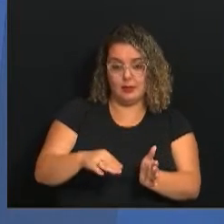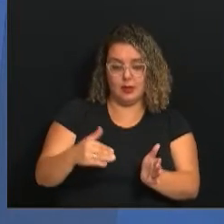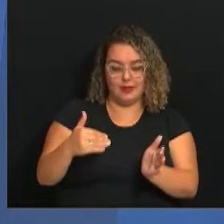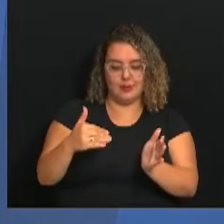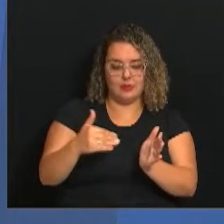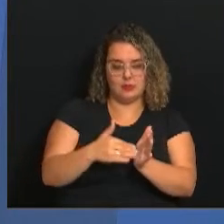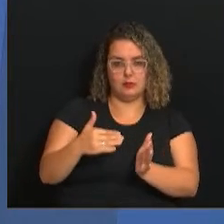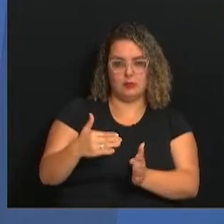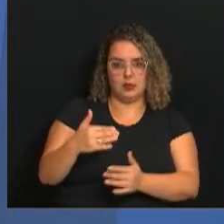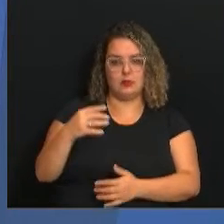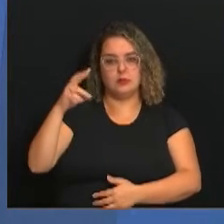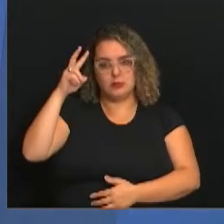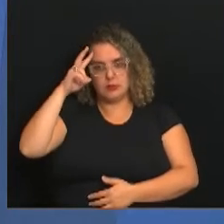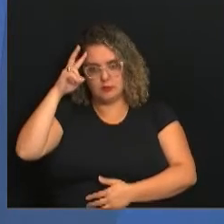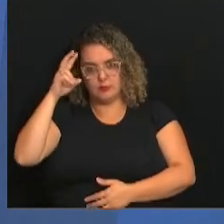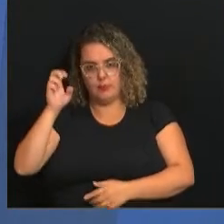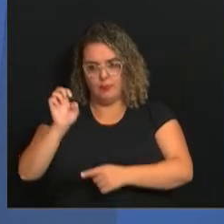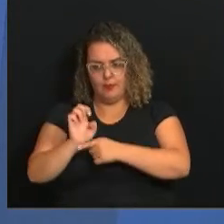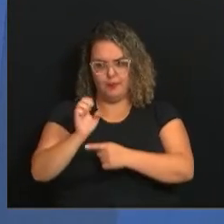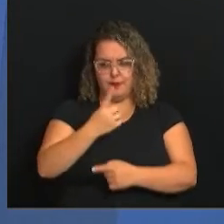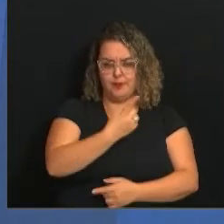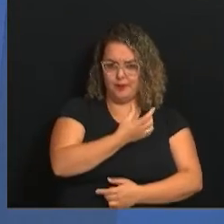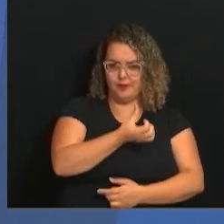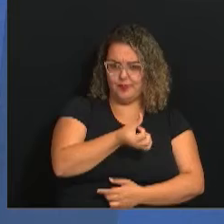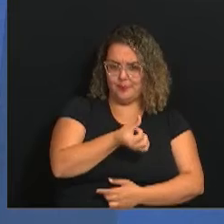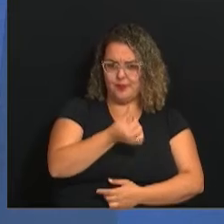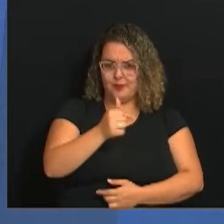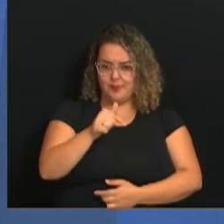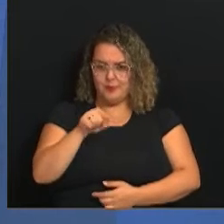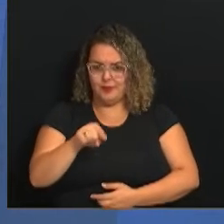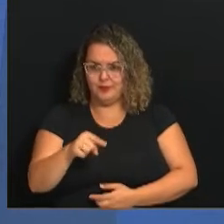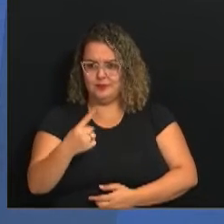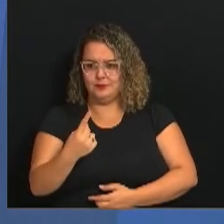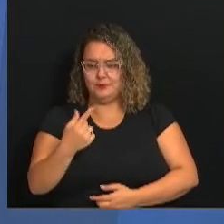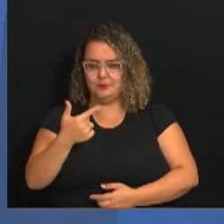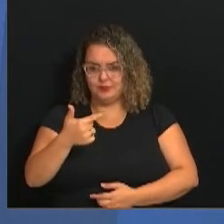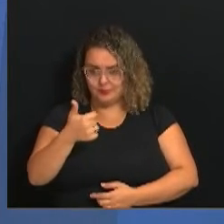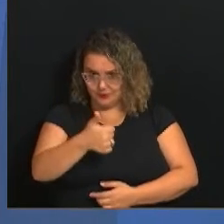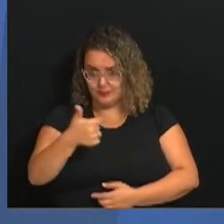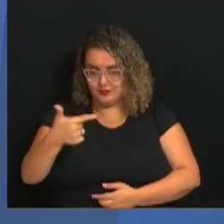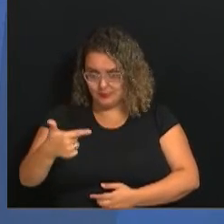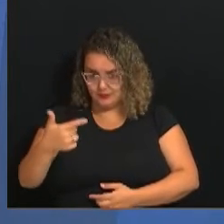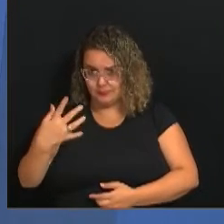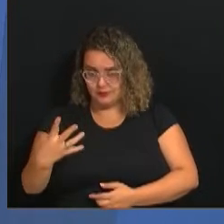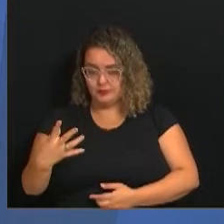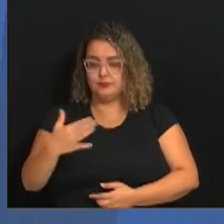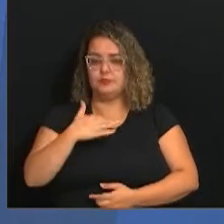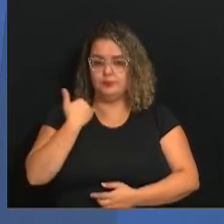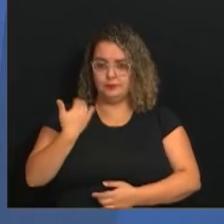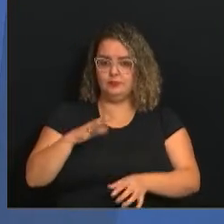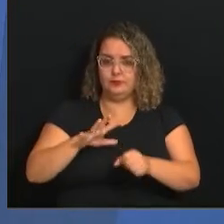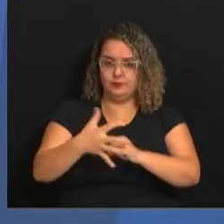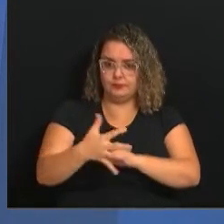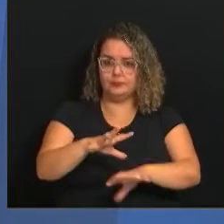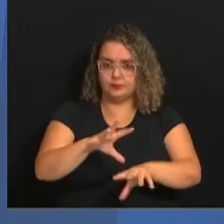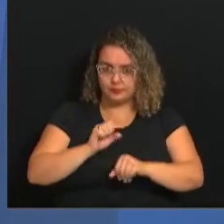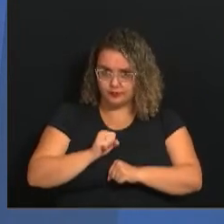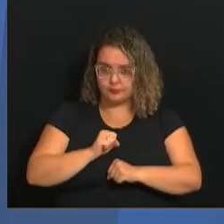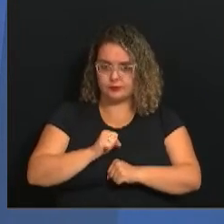Mina, seja bem-vinda e boa tarde. Boa tarde, Gabriel. Boa tarde a você aí de casa. Agora a gente vai falar um pouquinho dos números